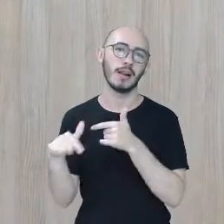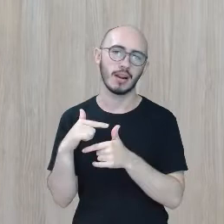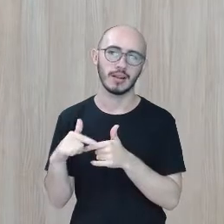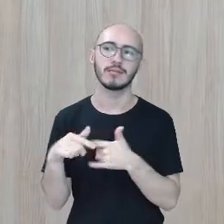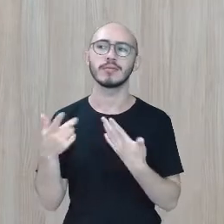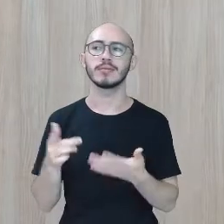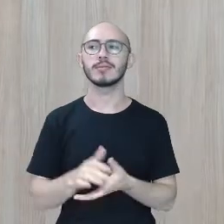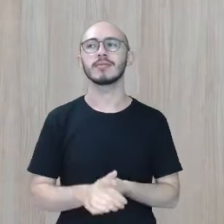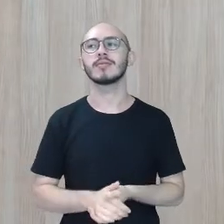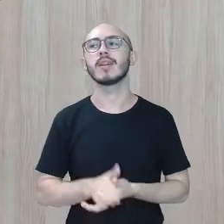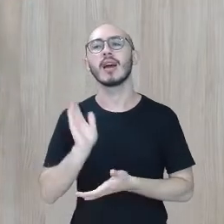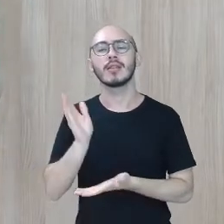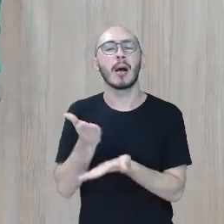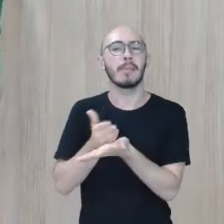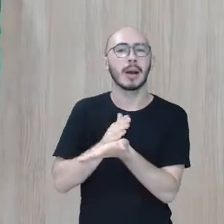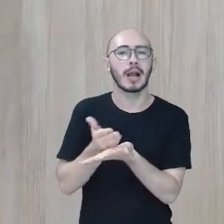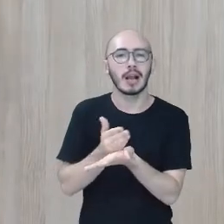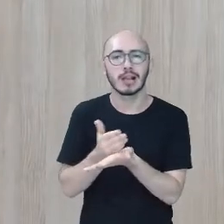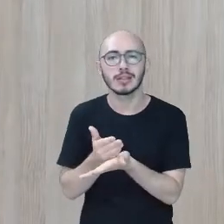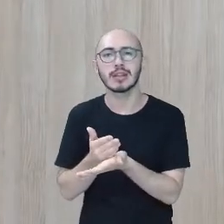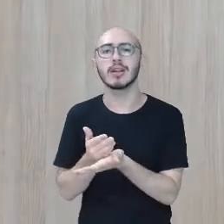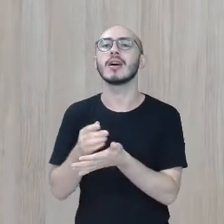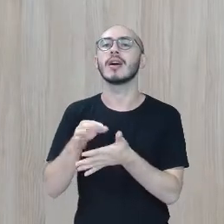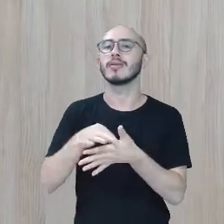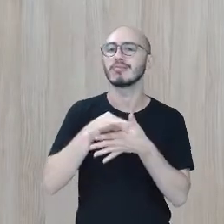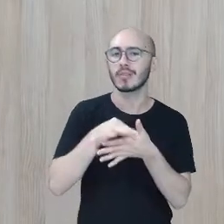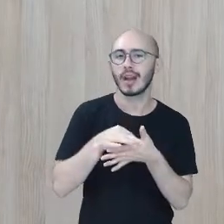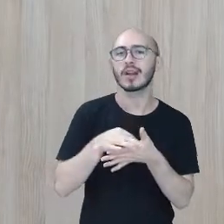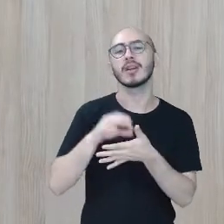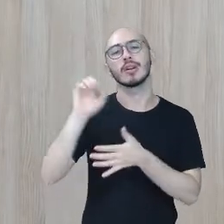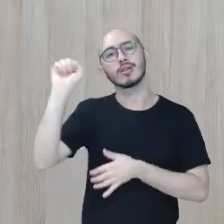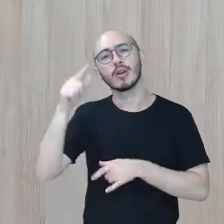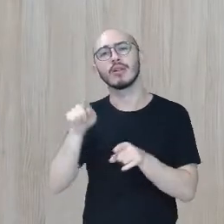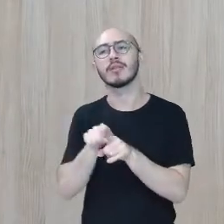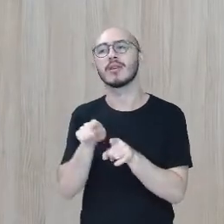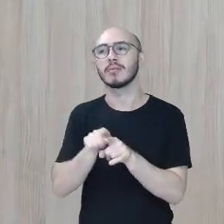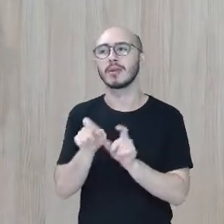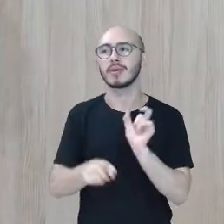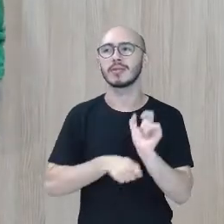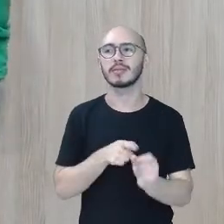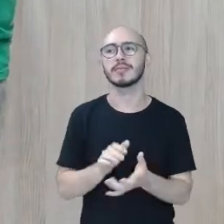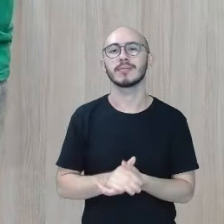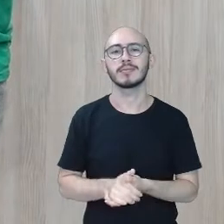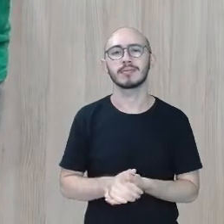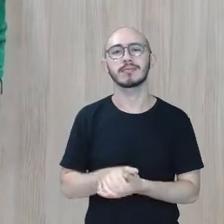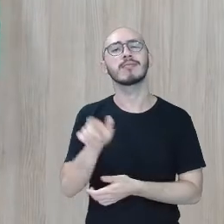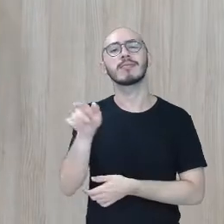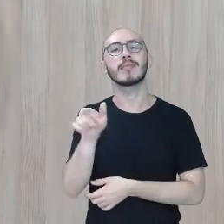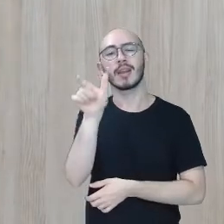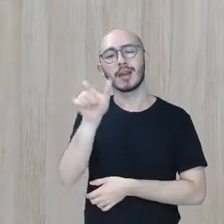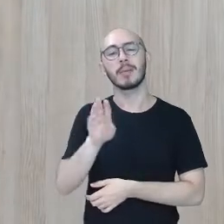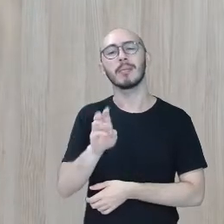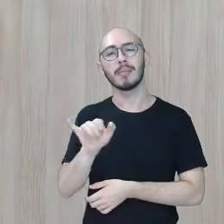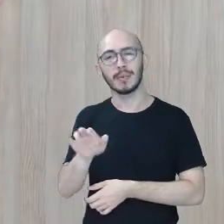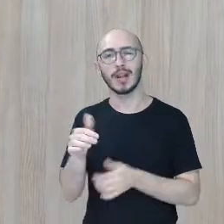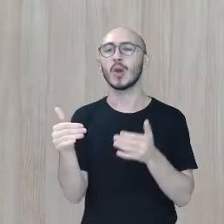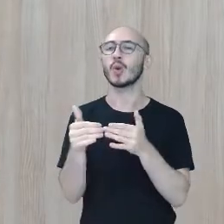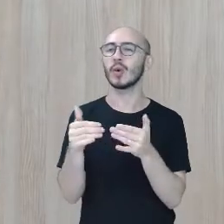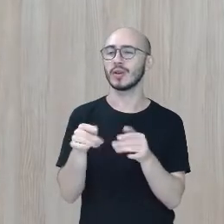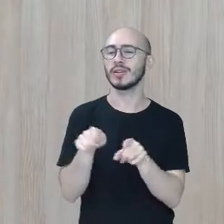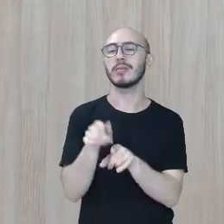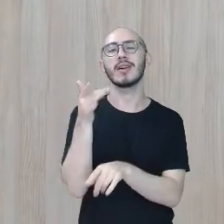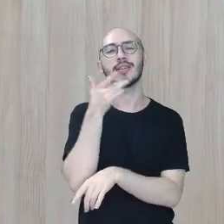já macaxeirazinha, né, com carne de sol, com guisado, aí, né, Billy, uma delícia, né, e já